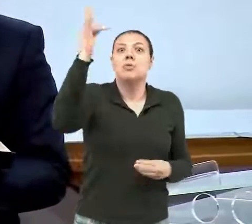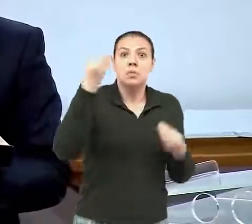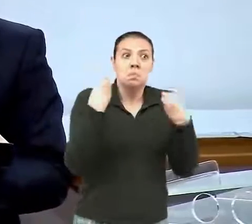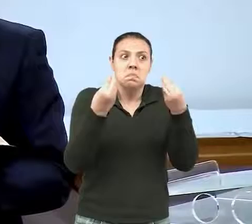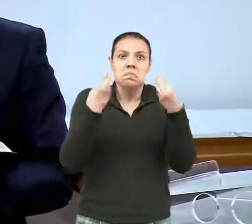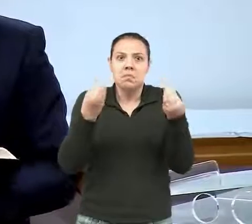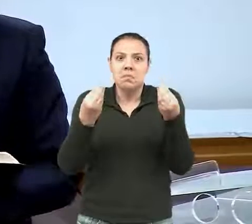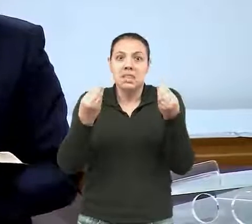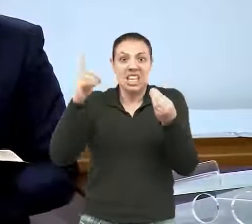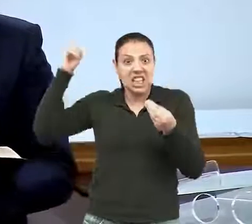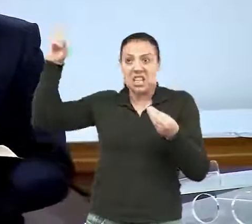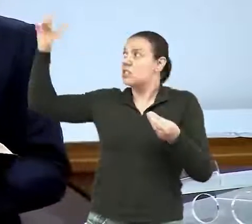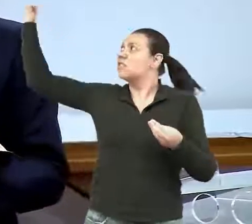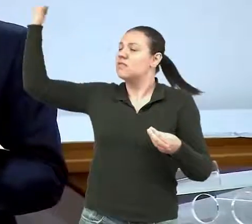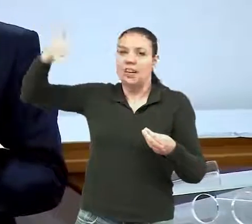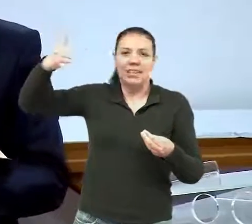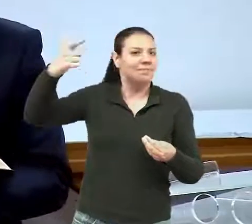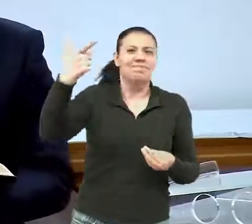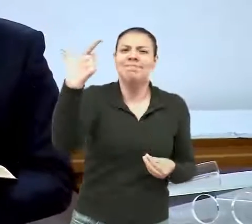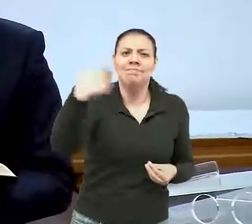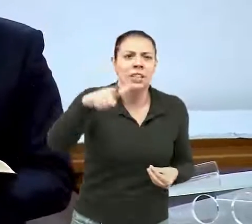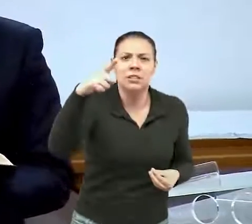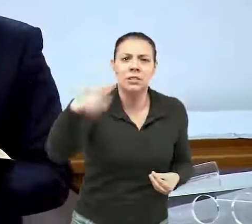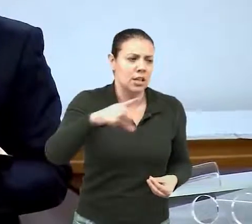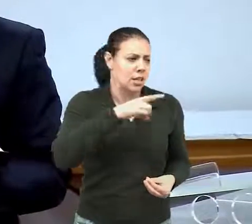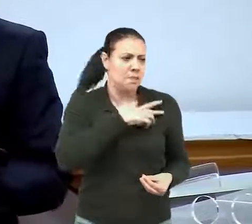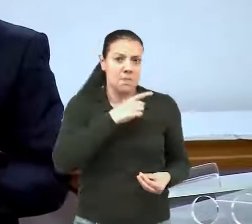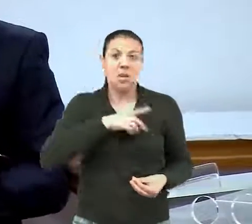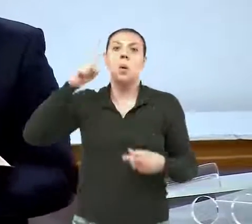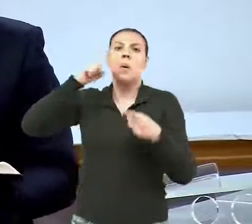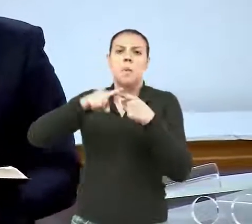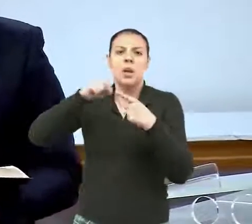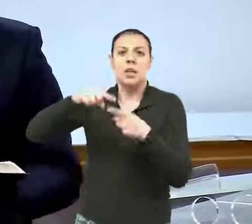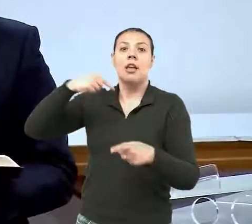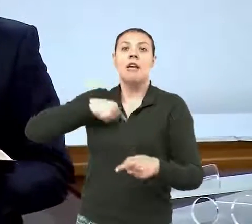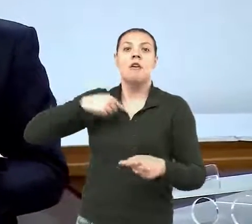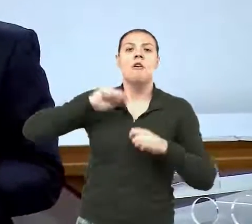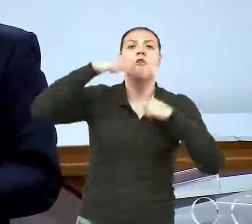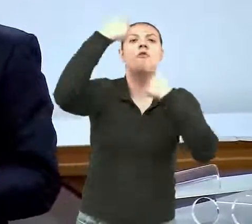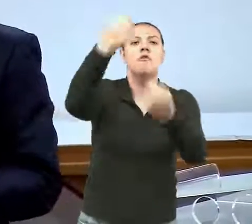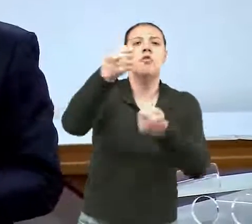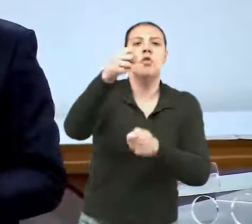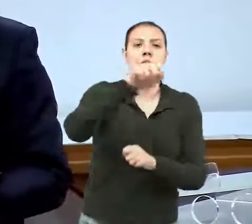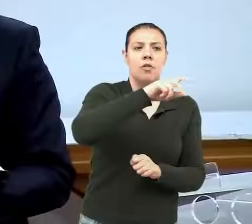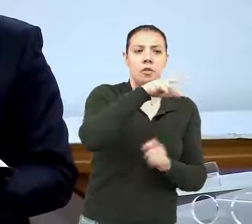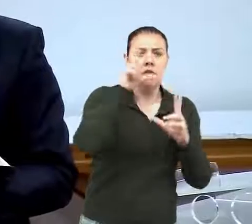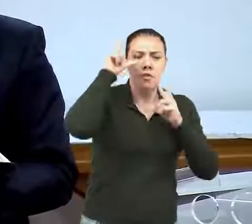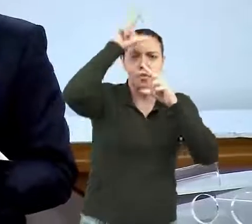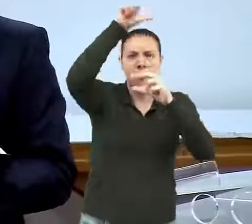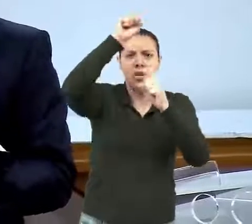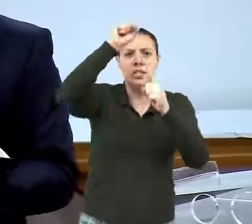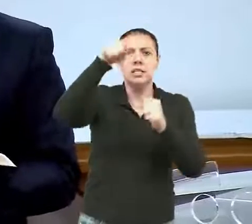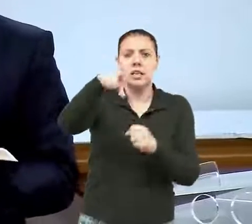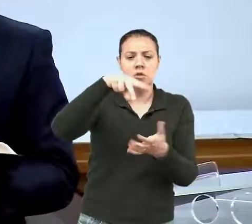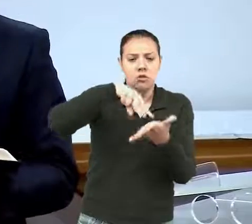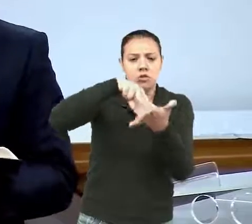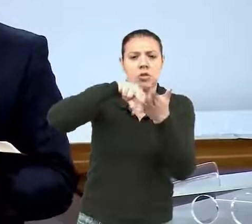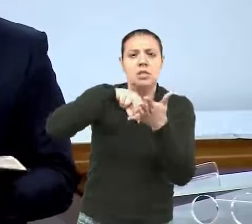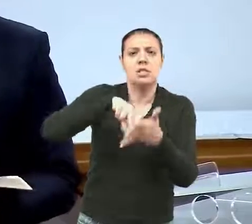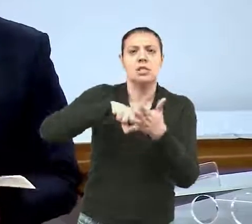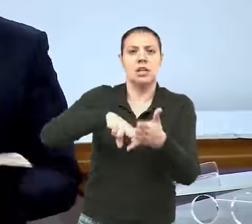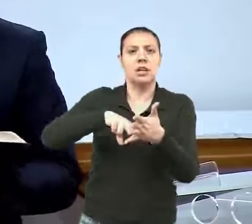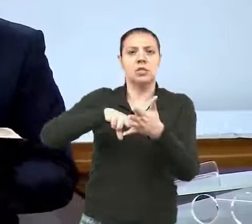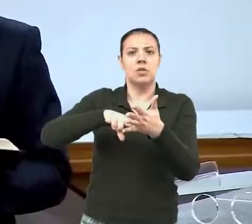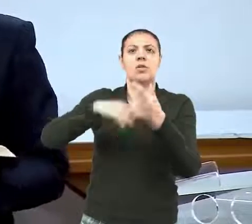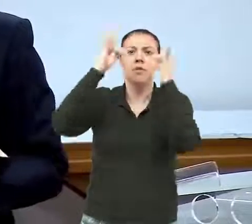mim: não tenha medo, porque eu fortaleço você, porque eu ajudo você, porque eu sustento você com a minha